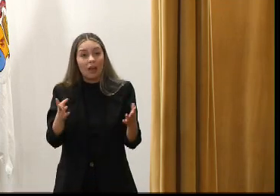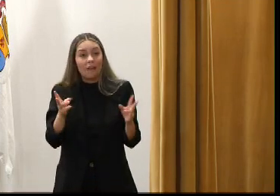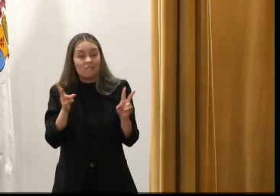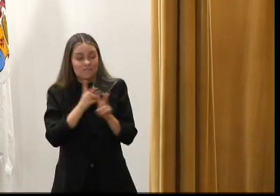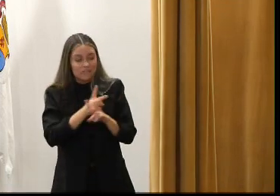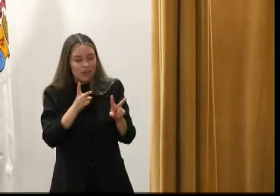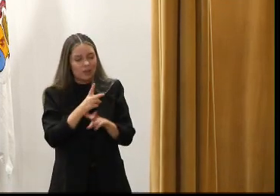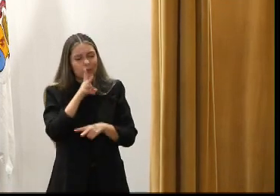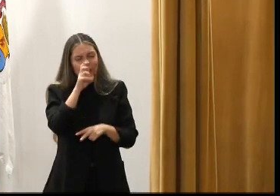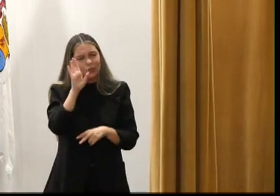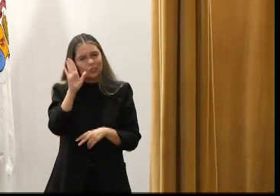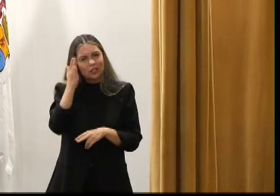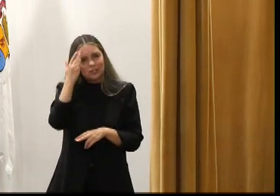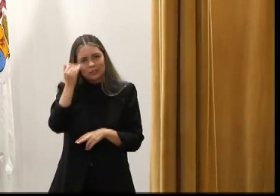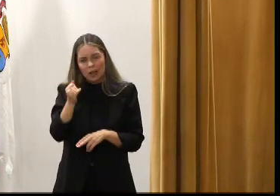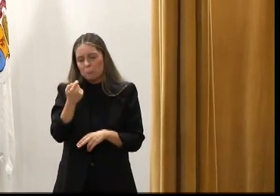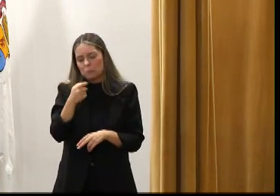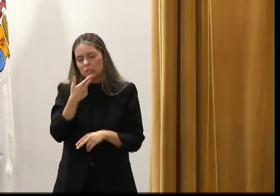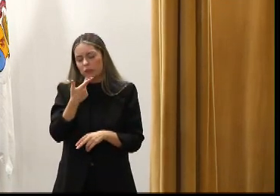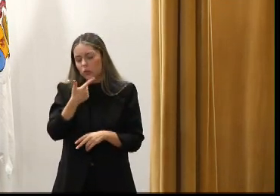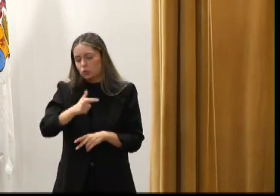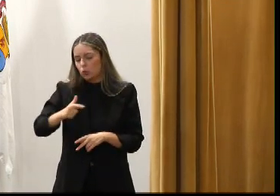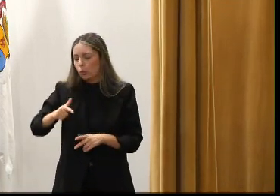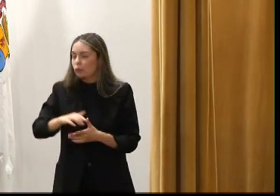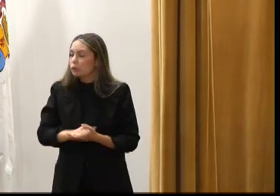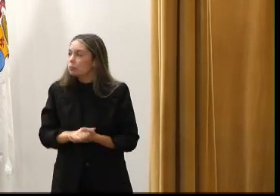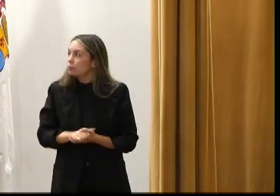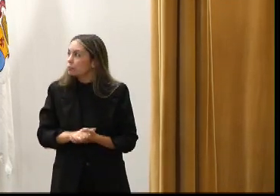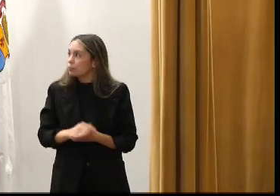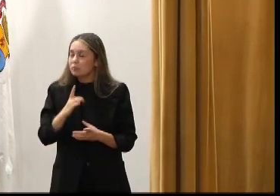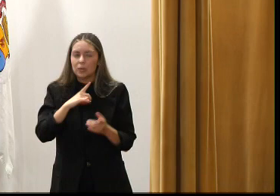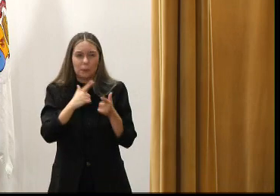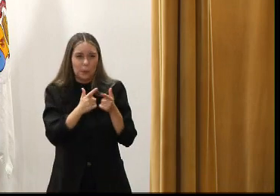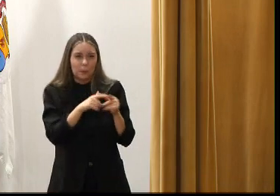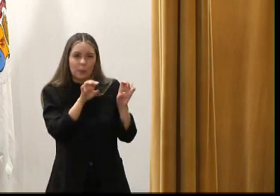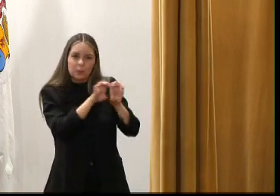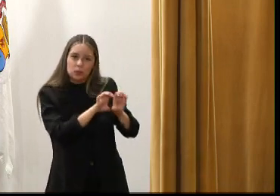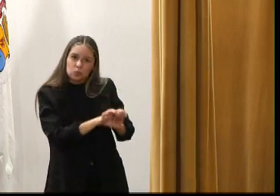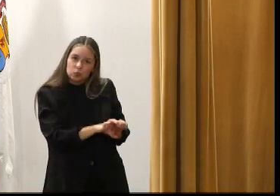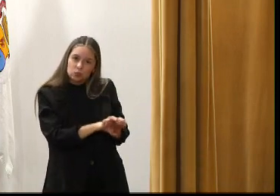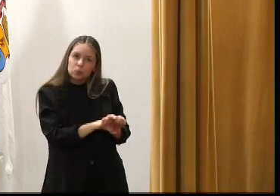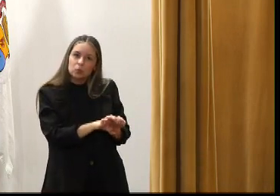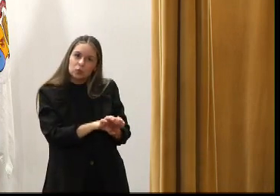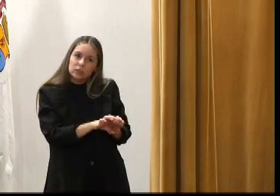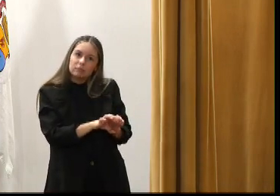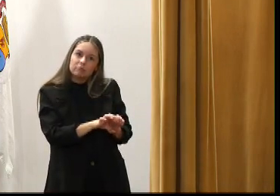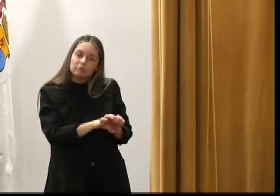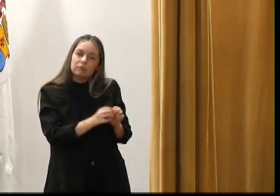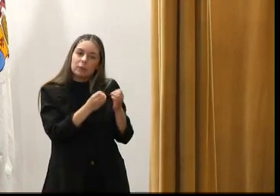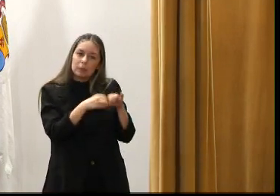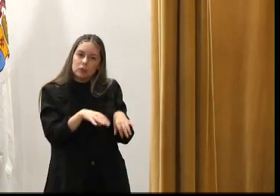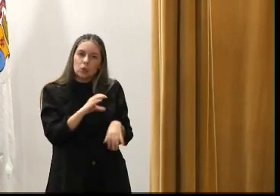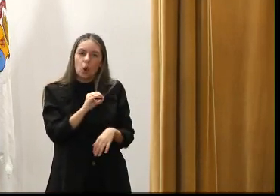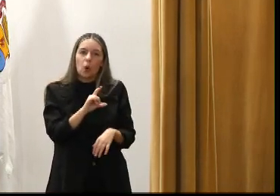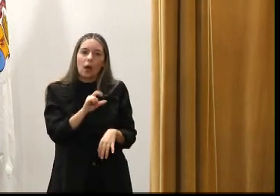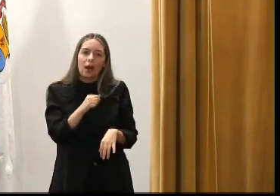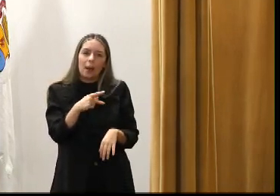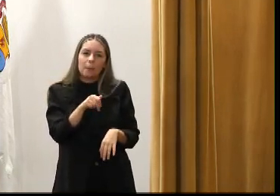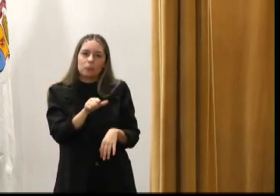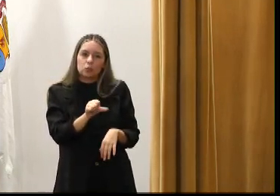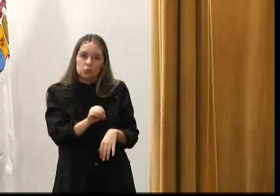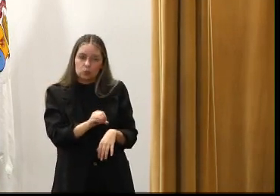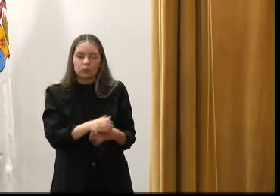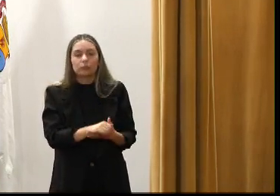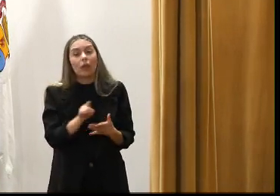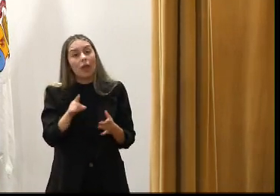fortes, já sabemos, né? Eu não vou falar muito aqui, gera colapso de estrutura, da infraestrutura, colapso da mobilidade urbana. Esse é um